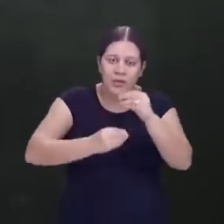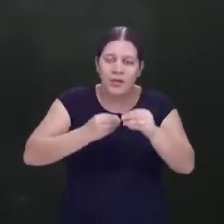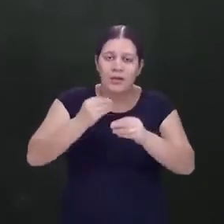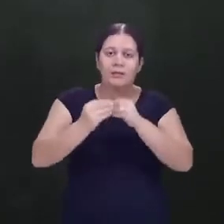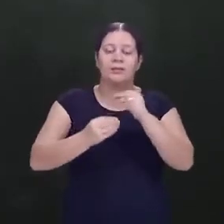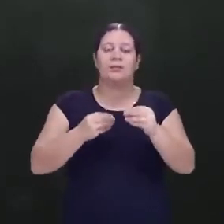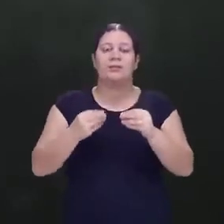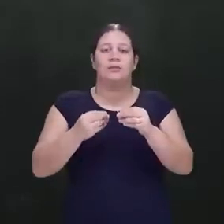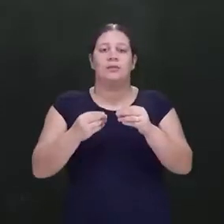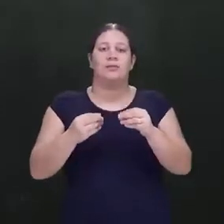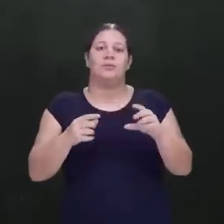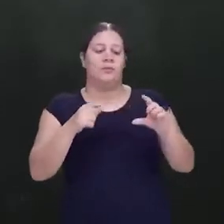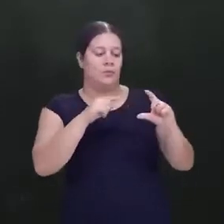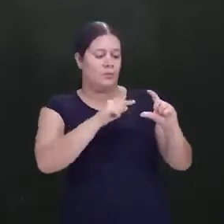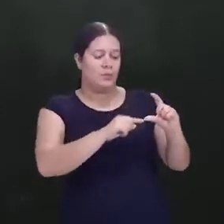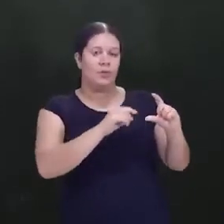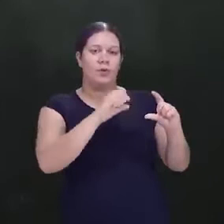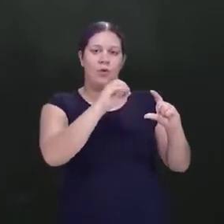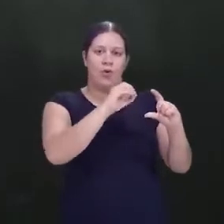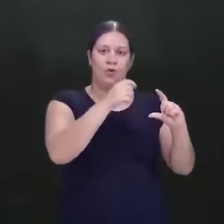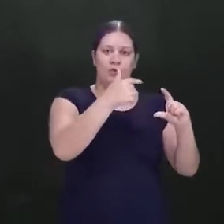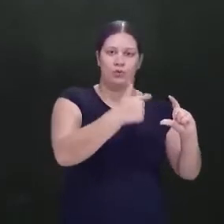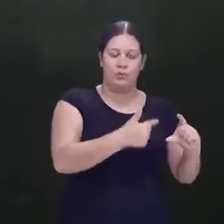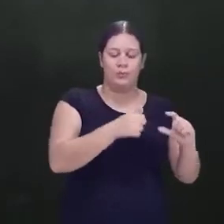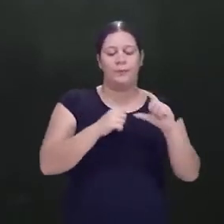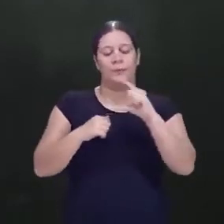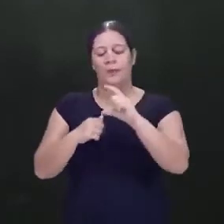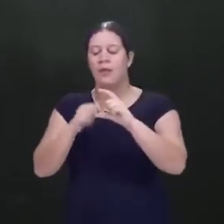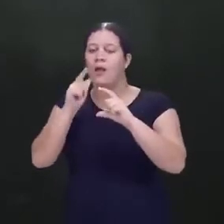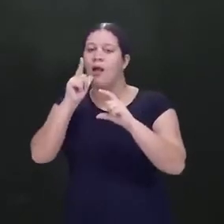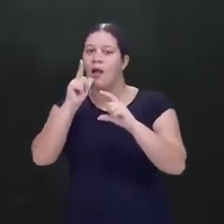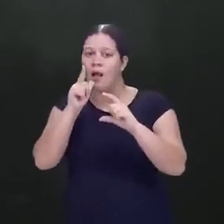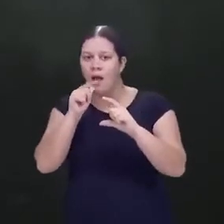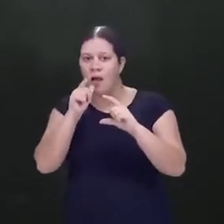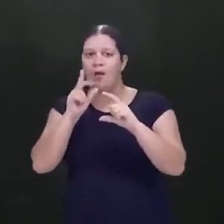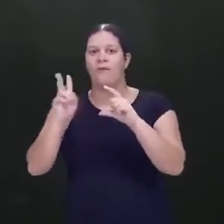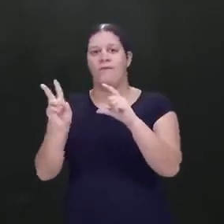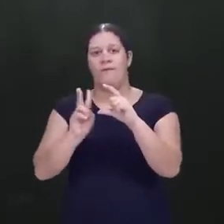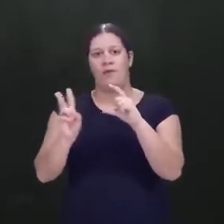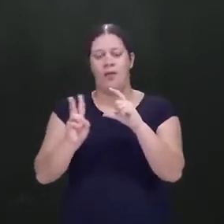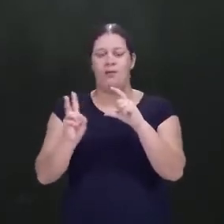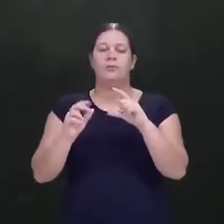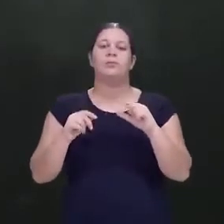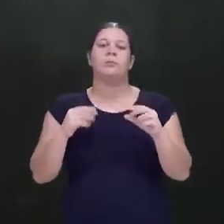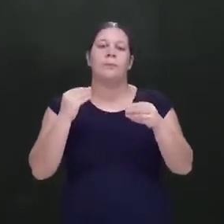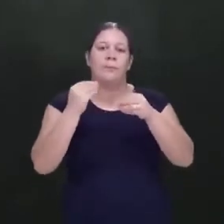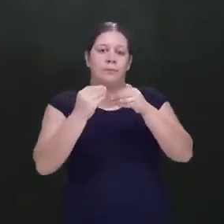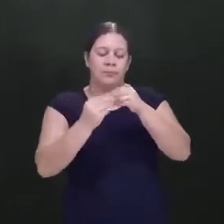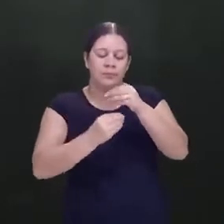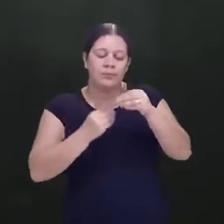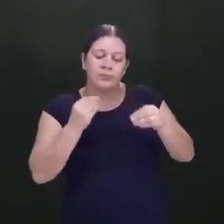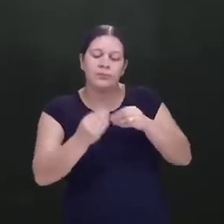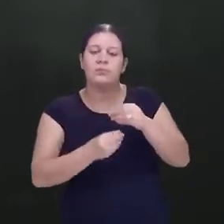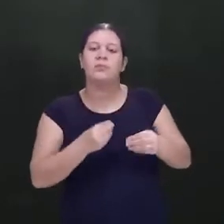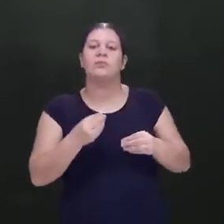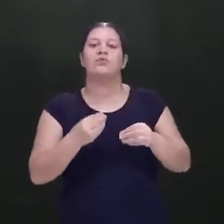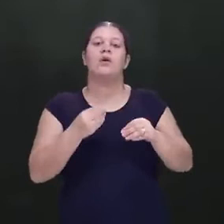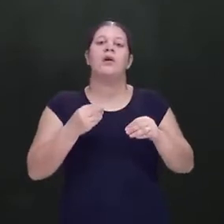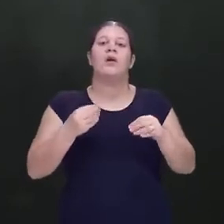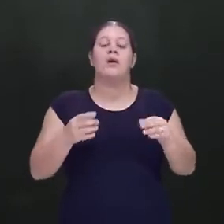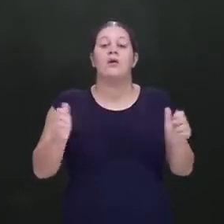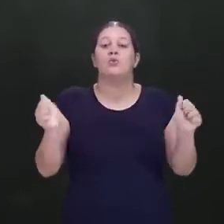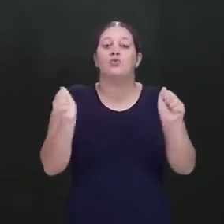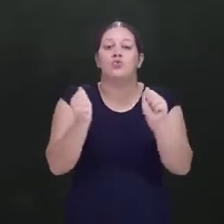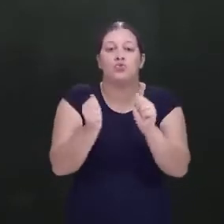aqui. Então, eu não te falei que pode ser diferentes motivos que promovem essa reação? Essa minha reação aqui vai ser uma reação apenas